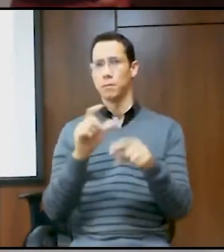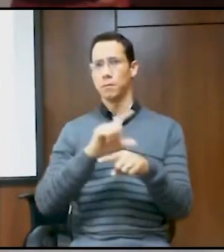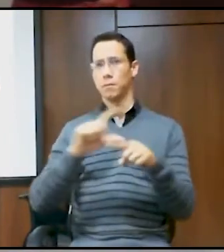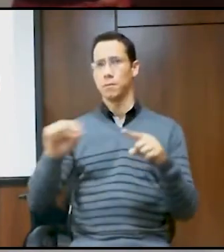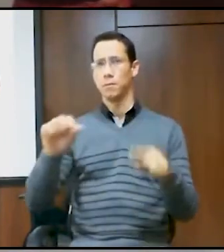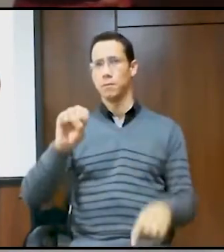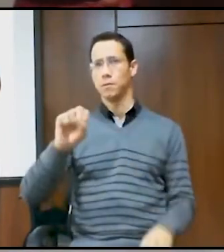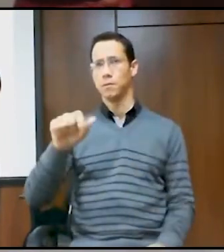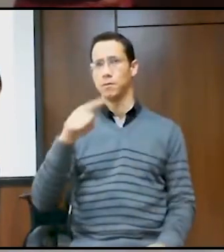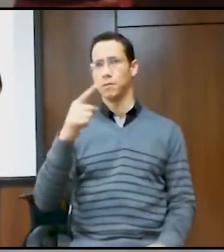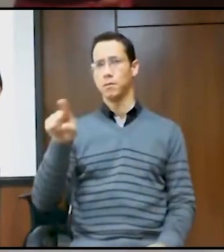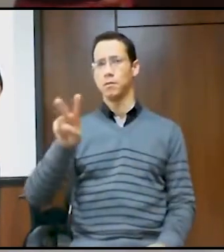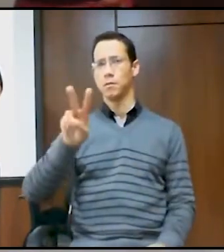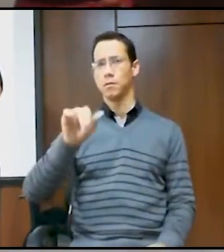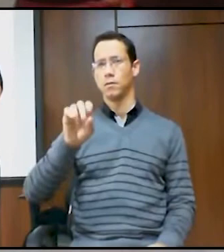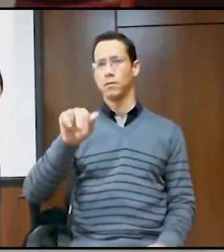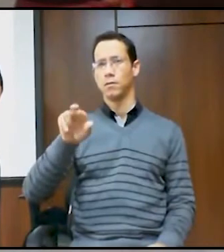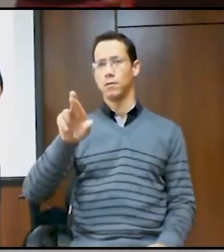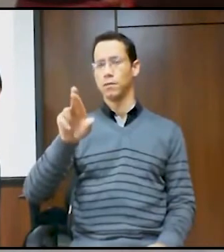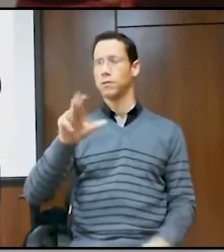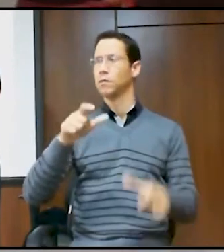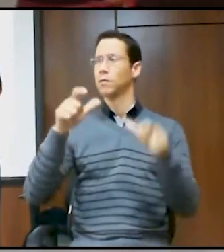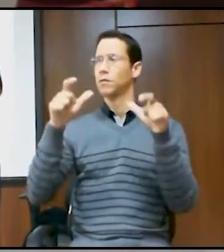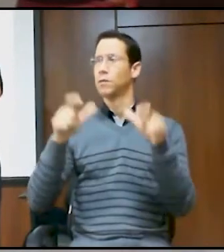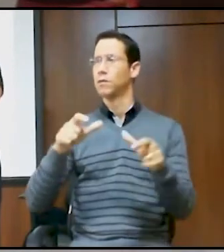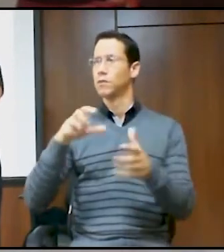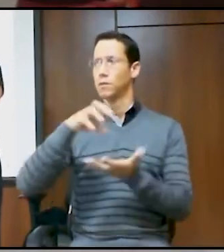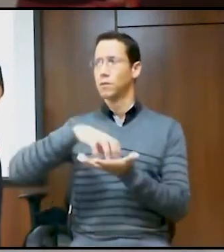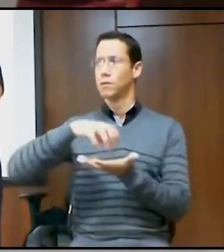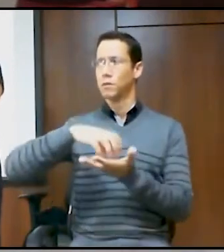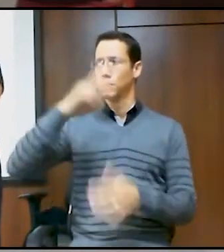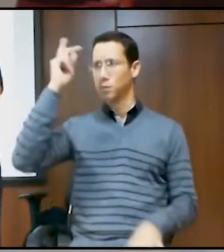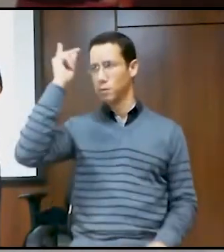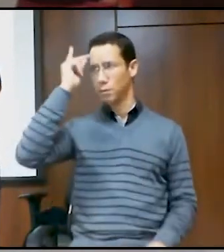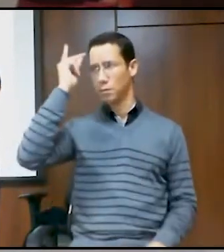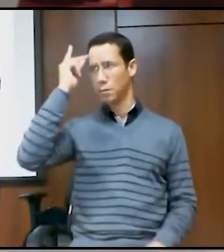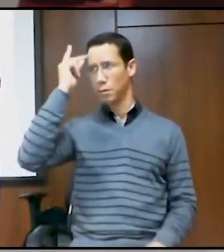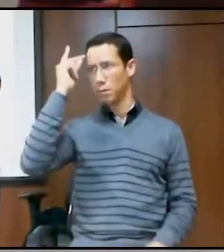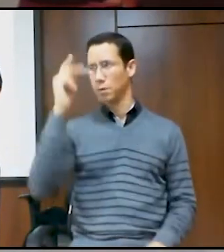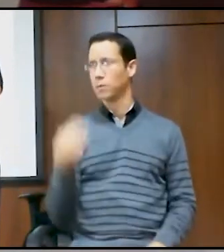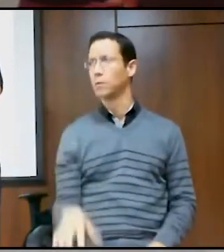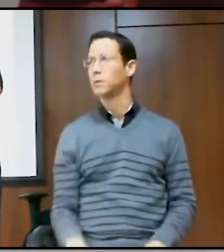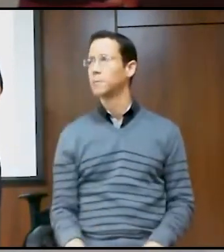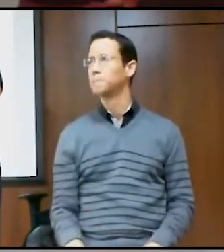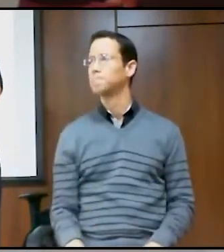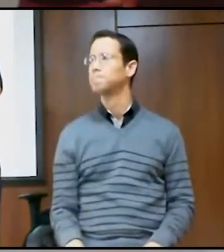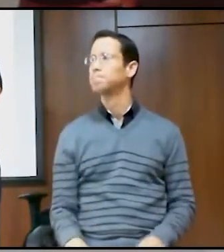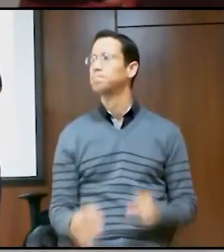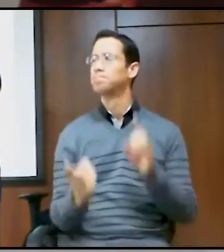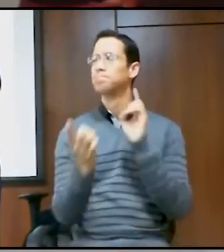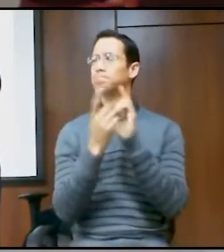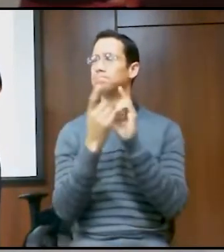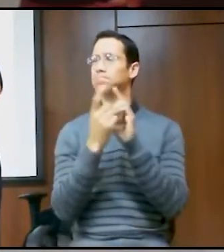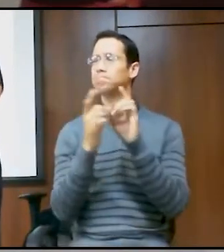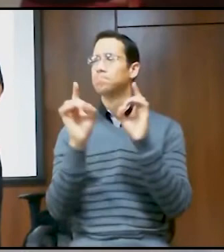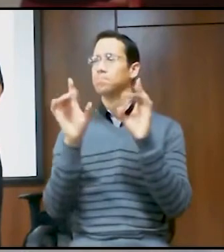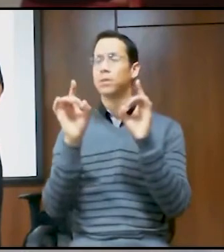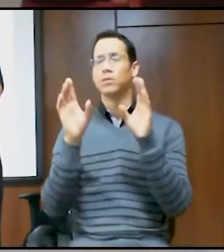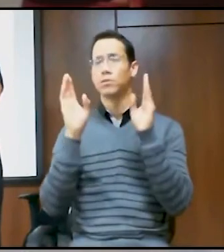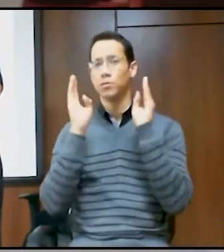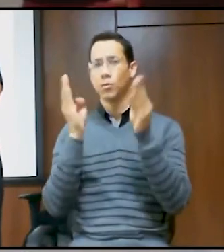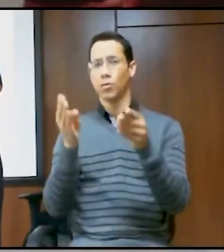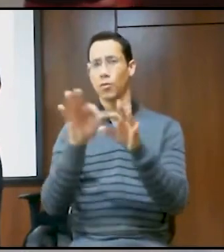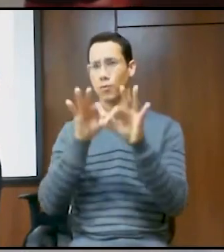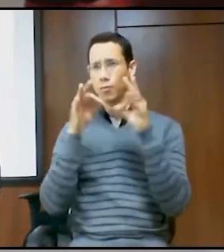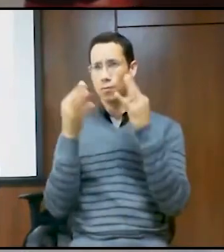naquela época, na região central de São Paulo. Era um atendimento super específico para famílias que estavam